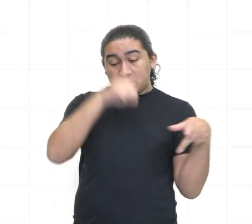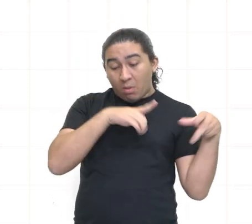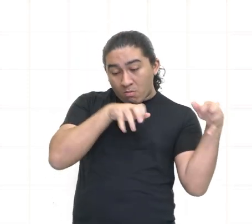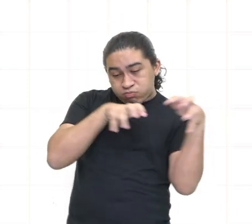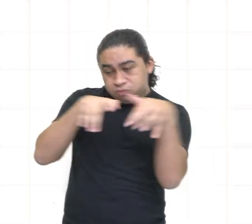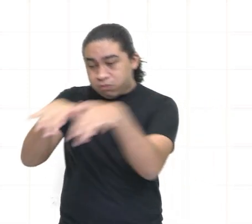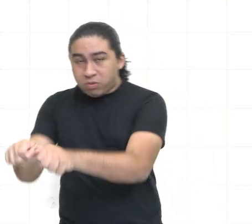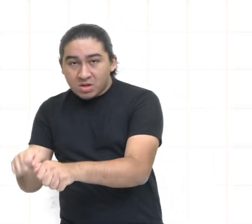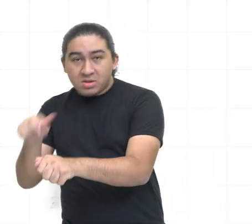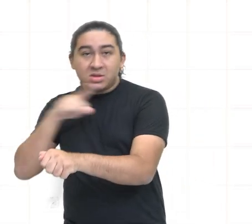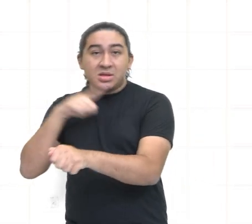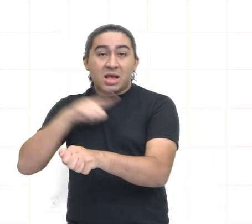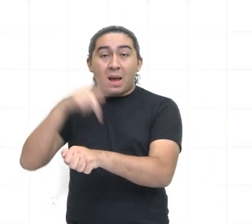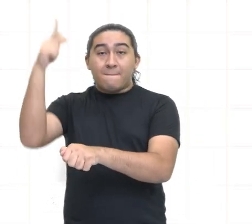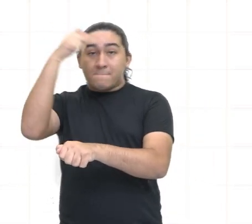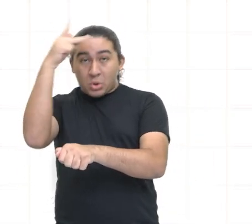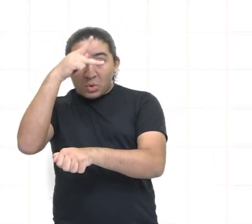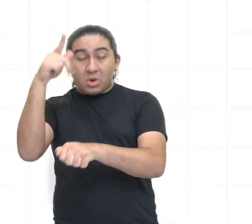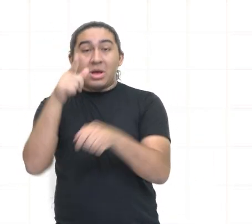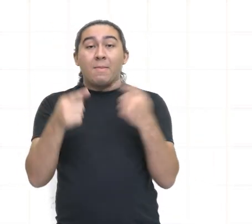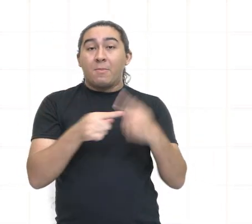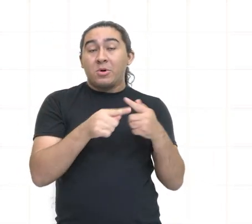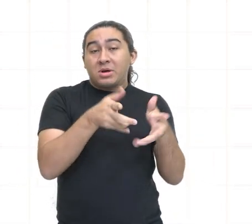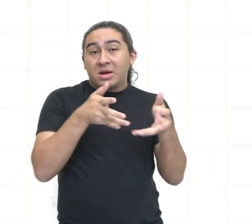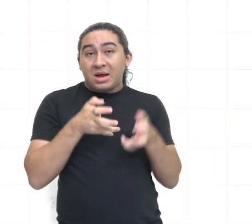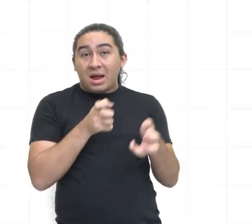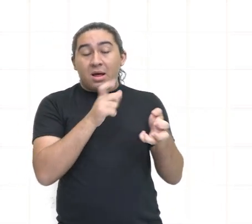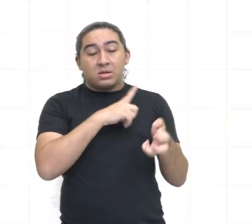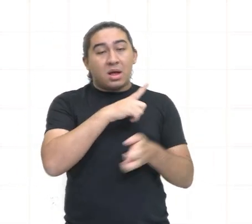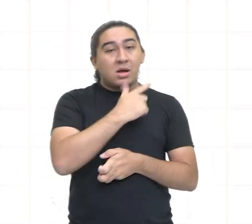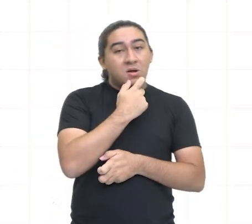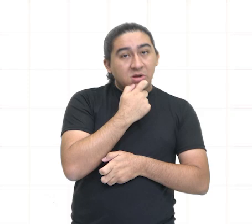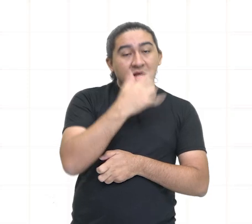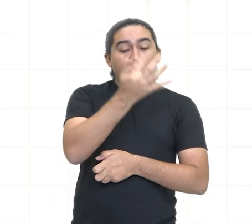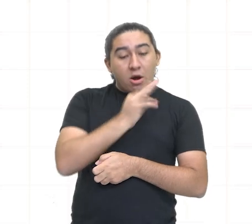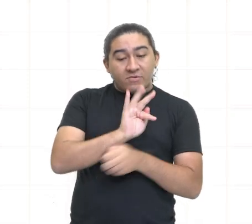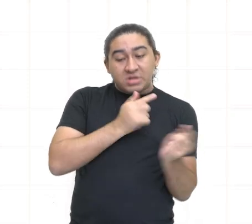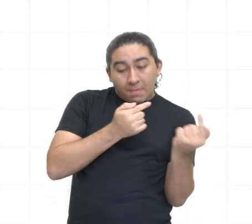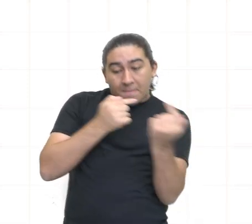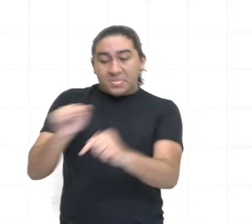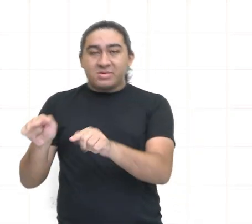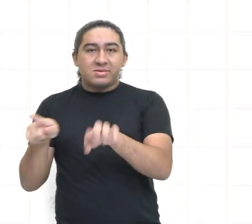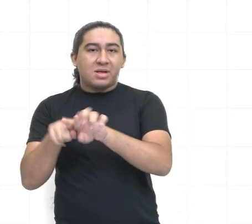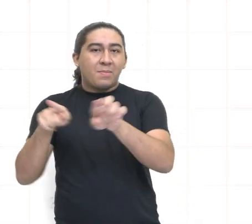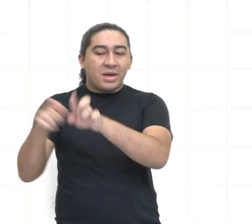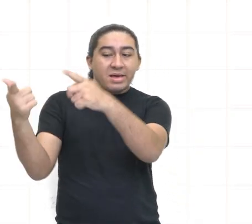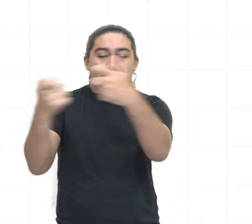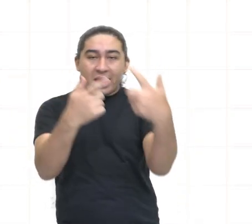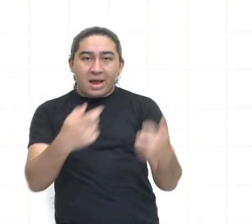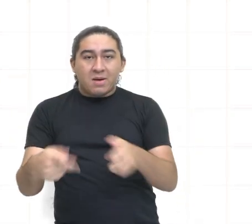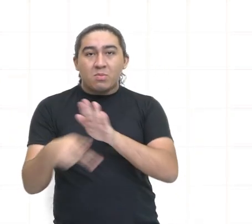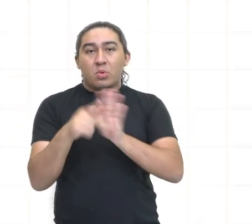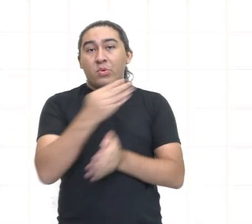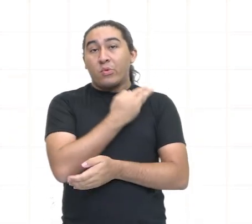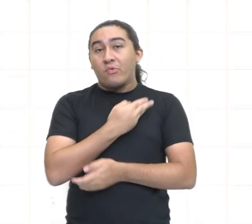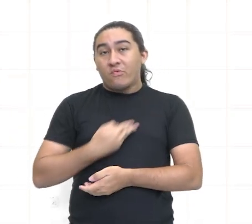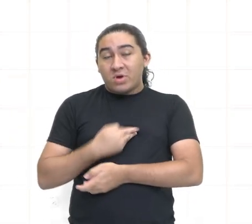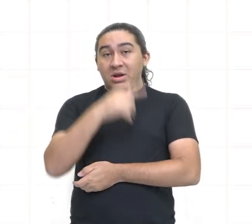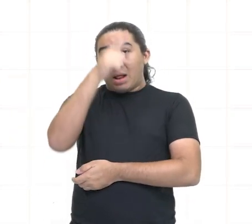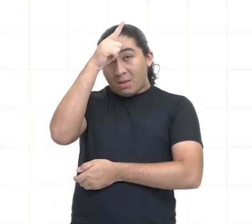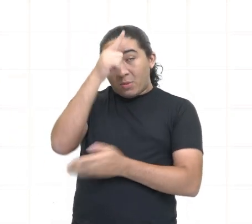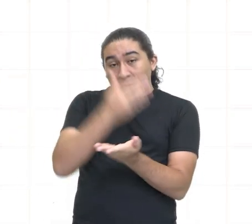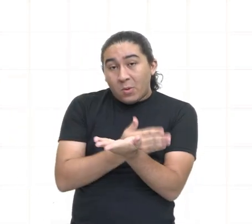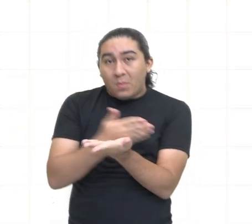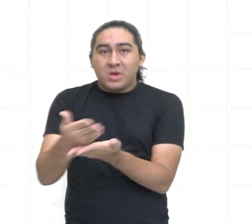Polônia, provocando uma resposta dos governos da França e da Inglaterra, que declararam guerra ao governo alemão,